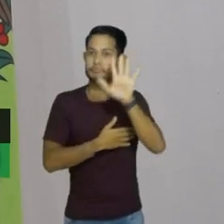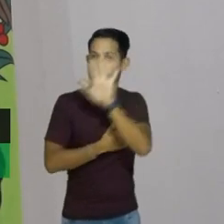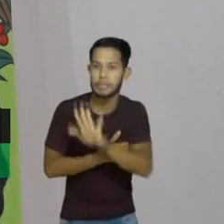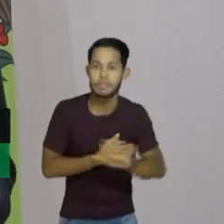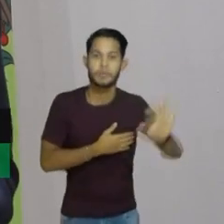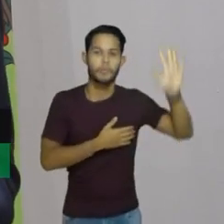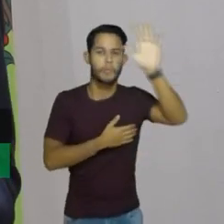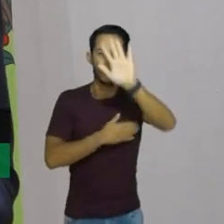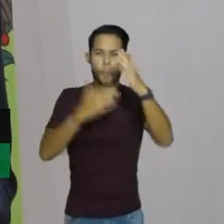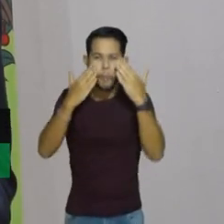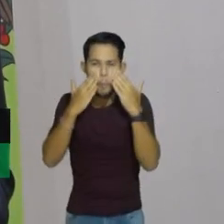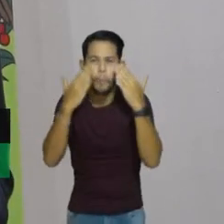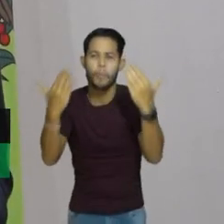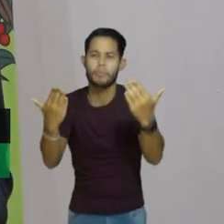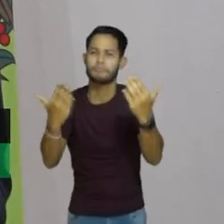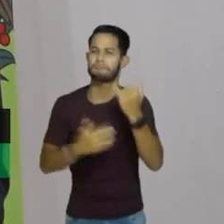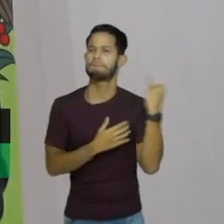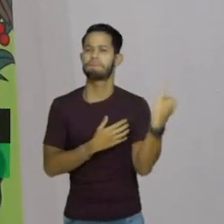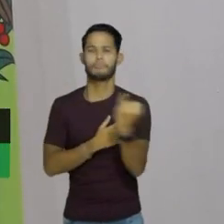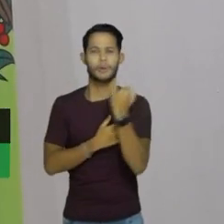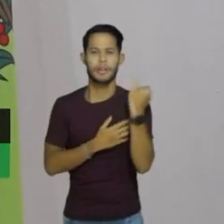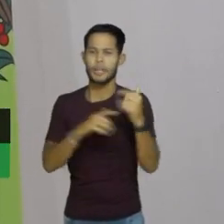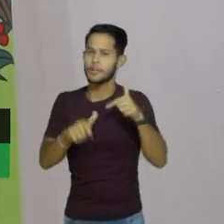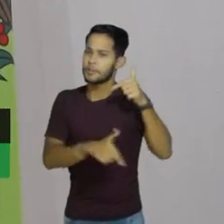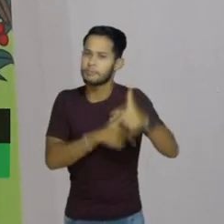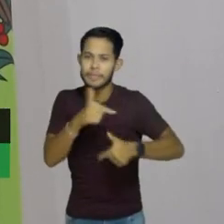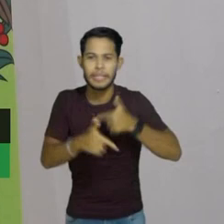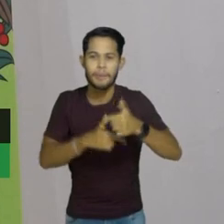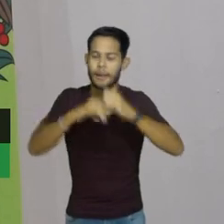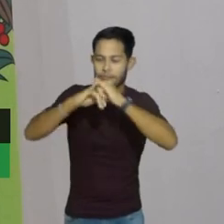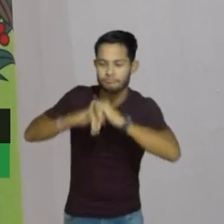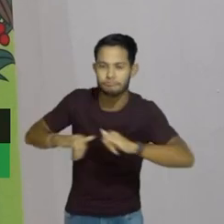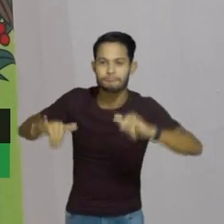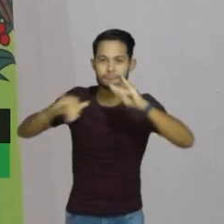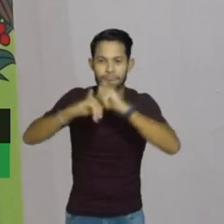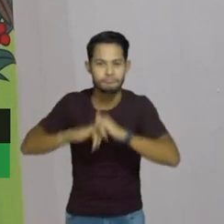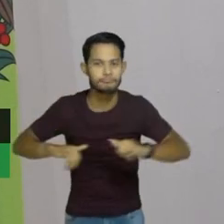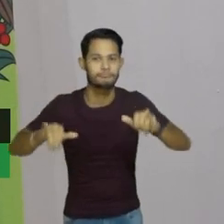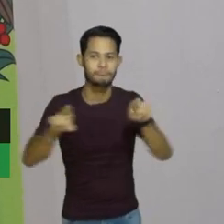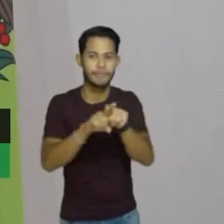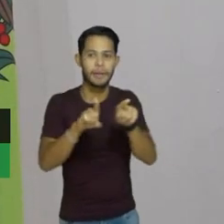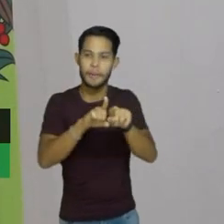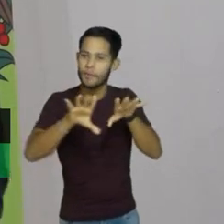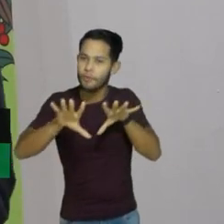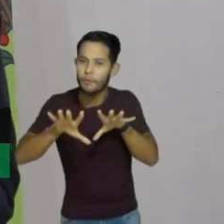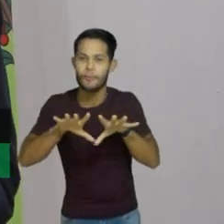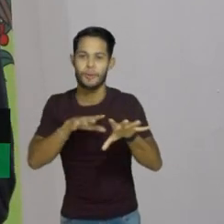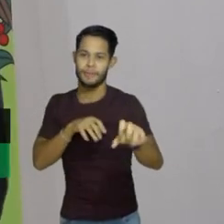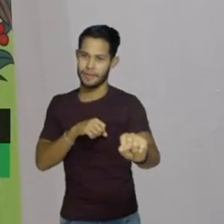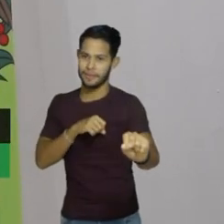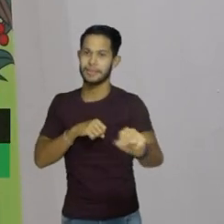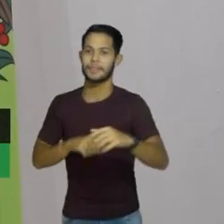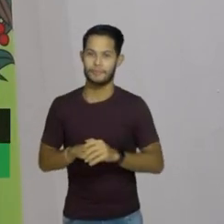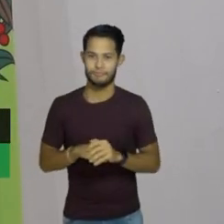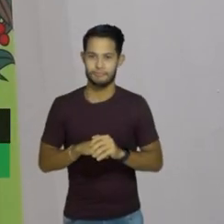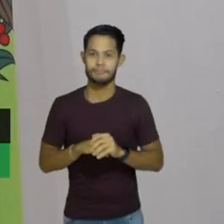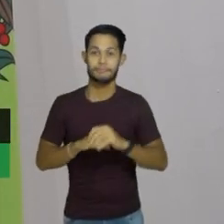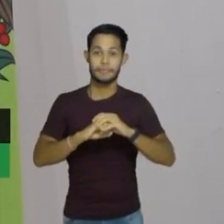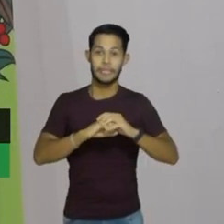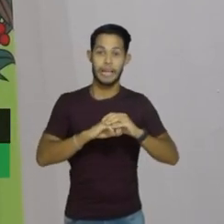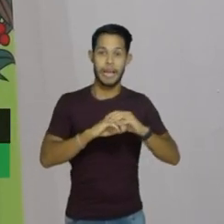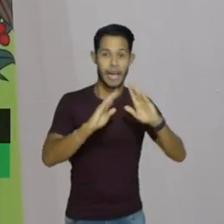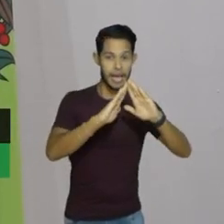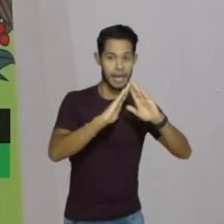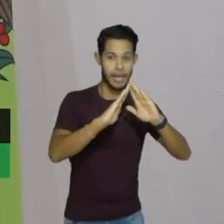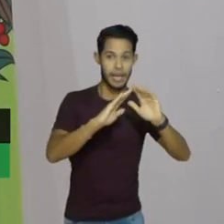demonstrar esse importante trabalho de divulgação, por um lado, e de formação e de estímulo, por outro. Saúdo aqui, em nome da Assembleia Legislativa, dos